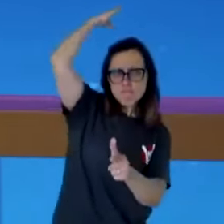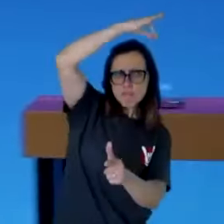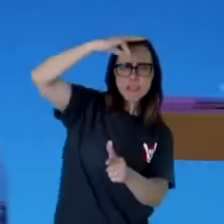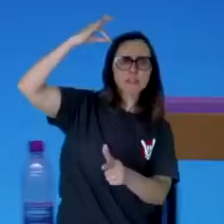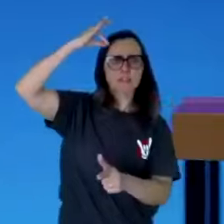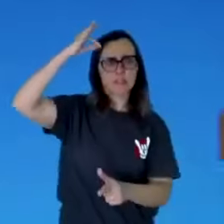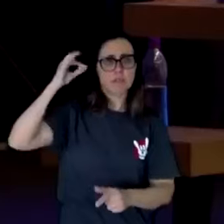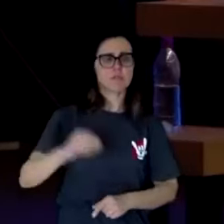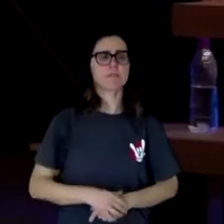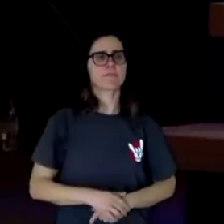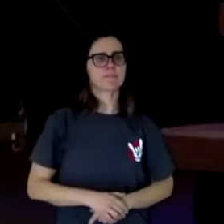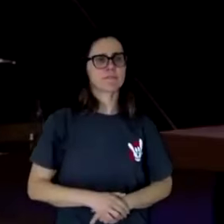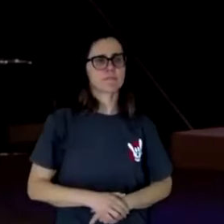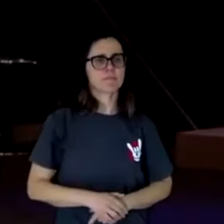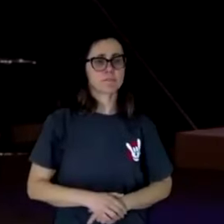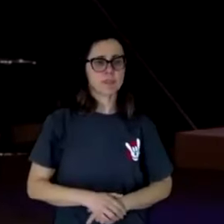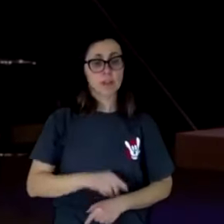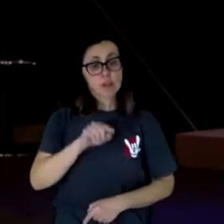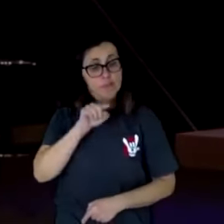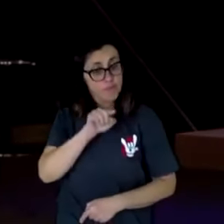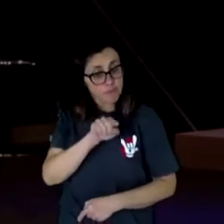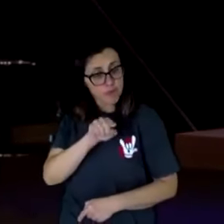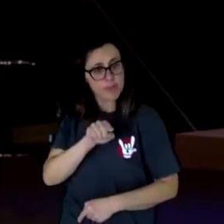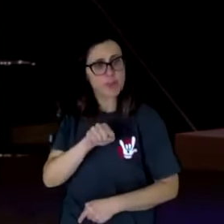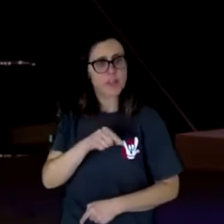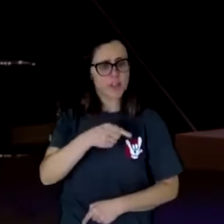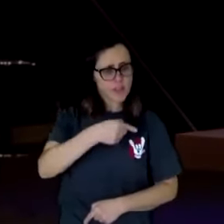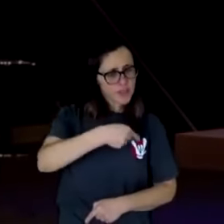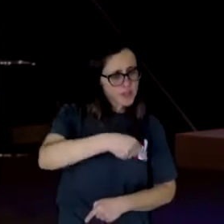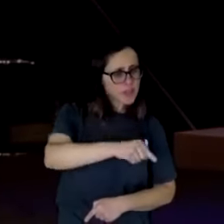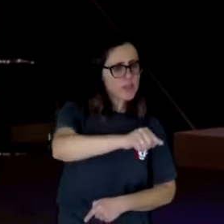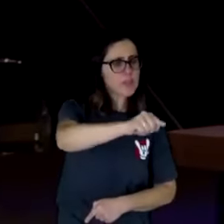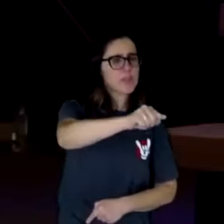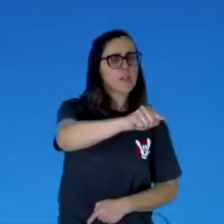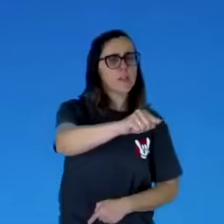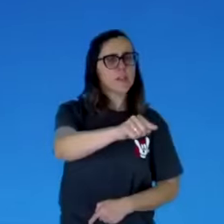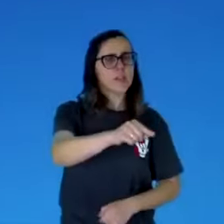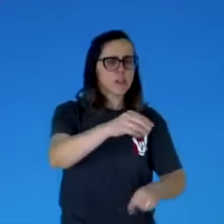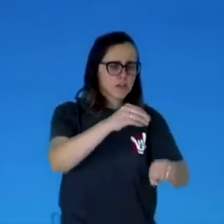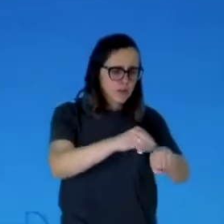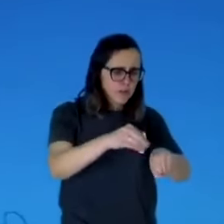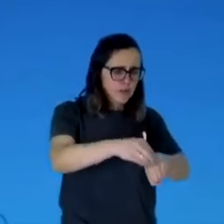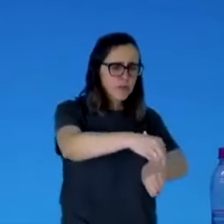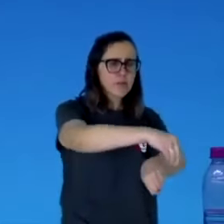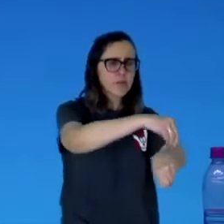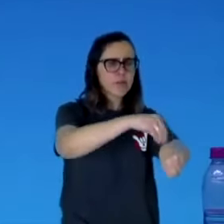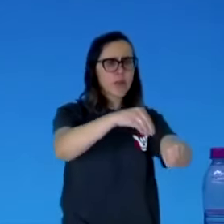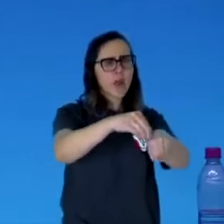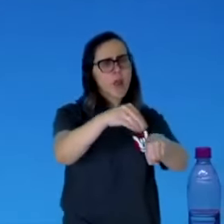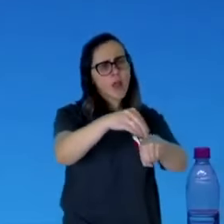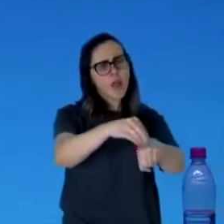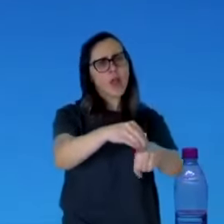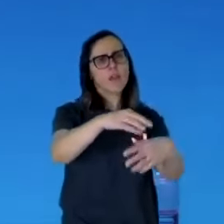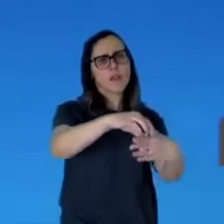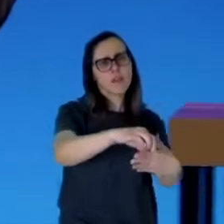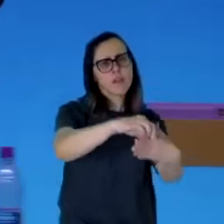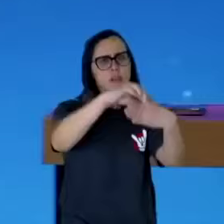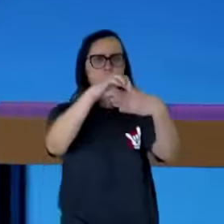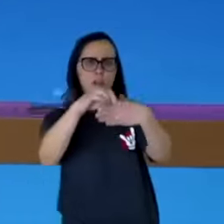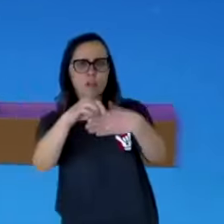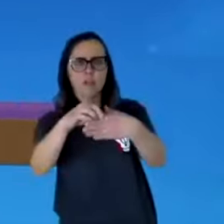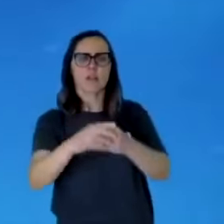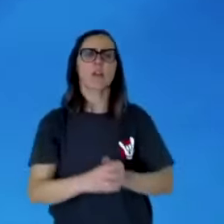GC vai liderar o seu GC Jesus diz quando chegar lá não se preocupe porque o